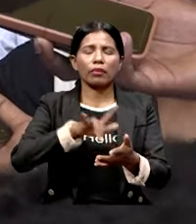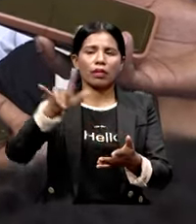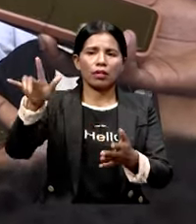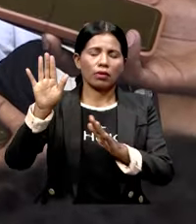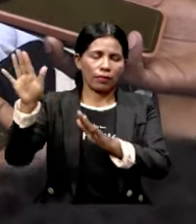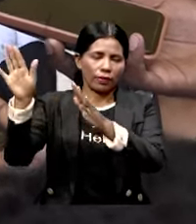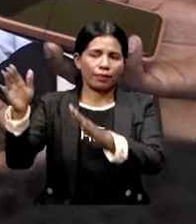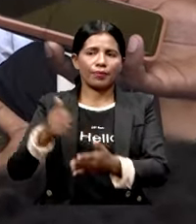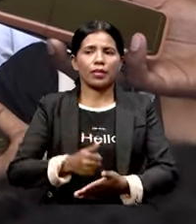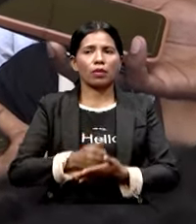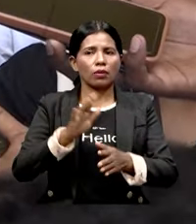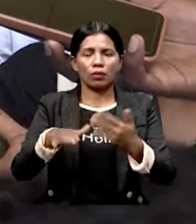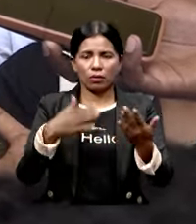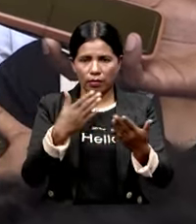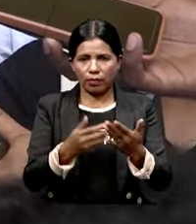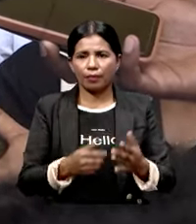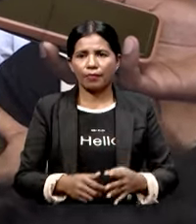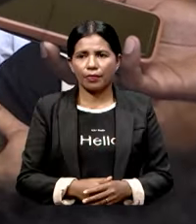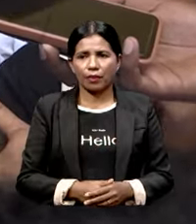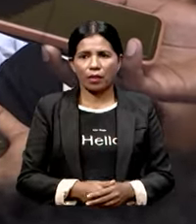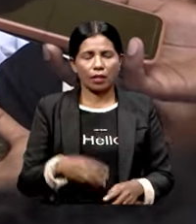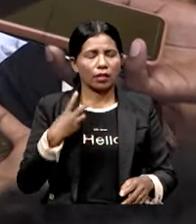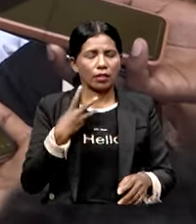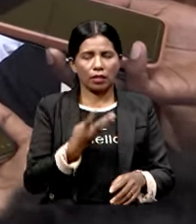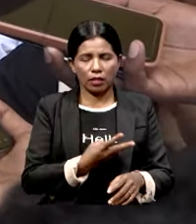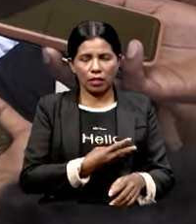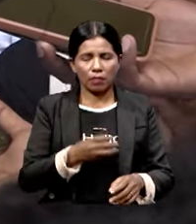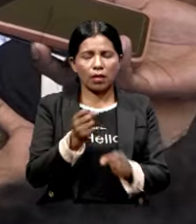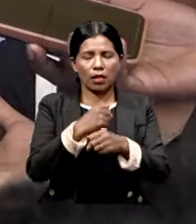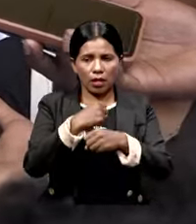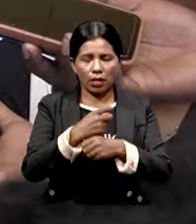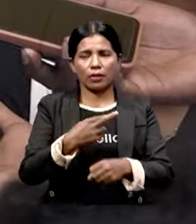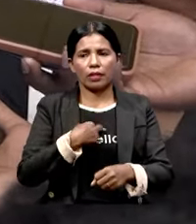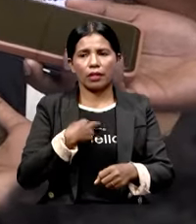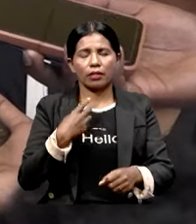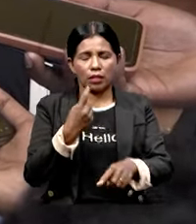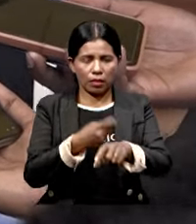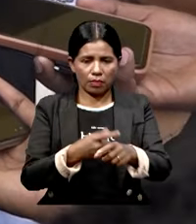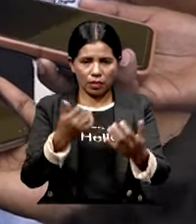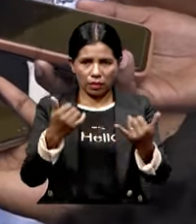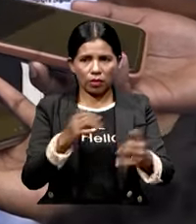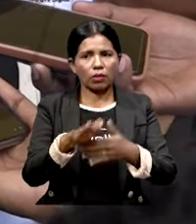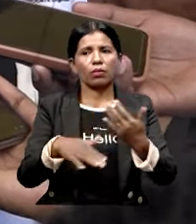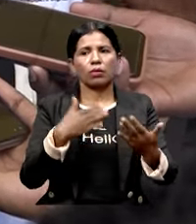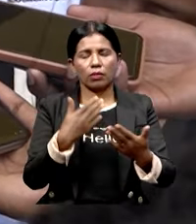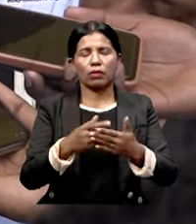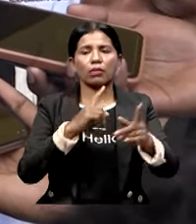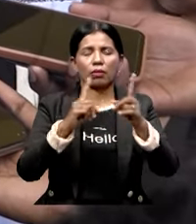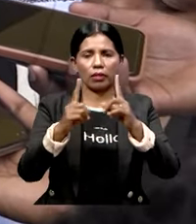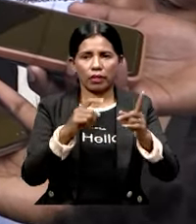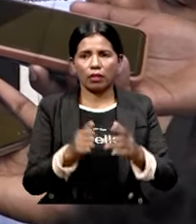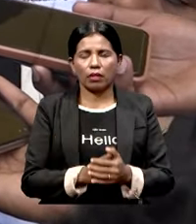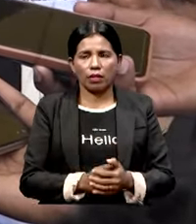fora, ajuda e custo. Boa tarde. E estamos a criar a situação. E daí, o outro reclama. Orçamento Geral